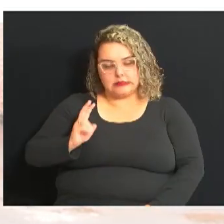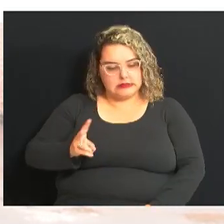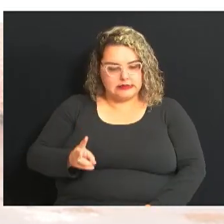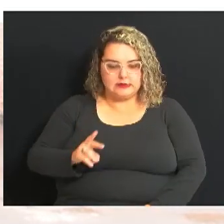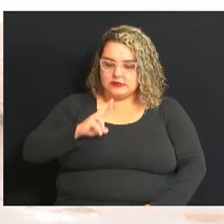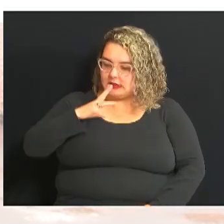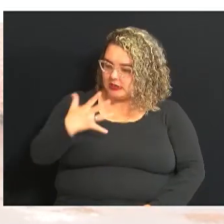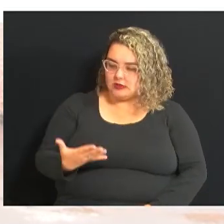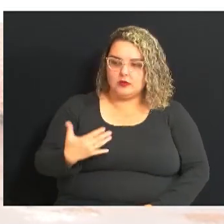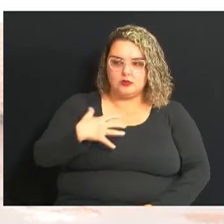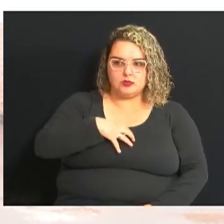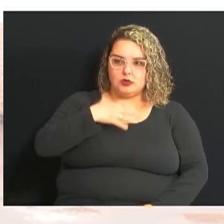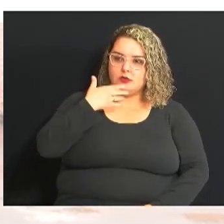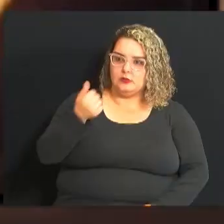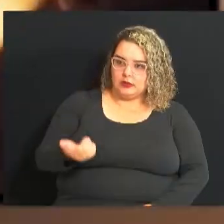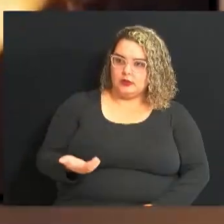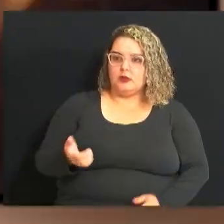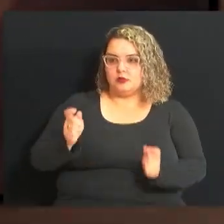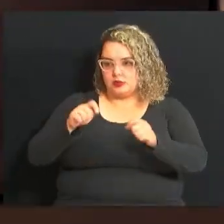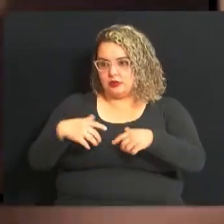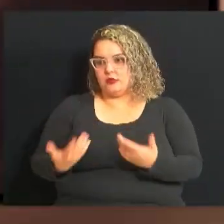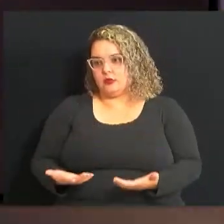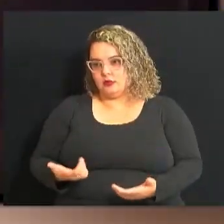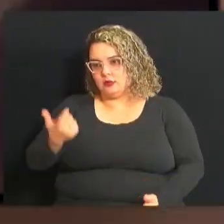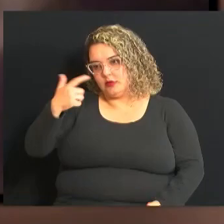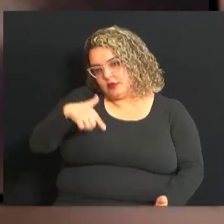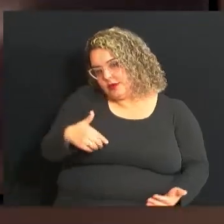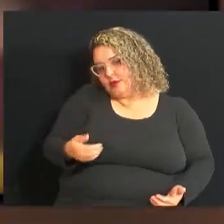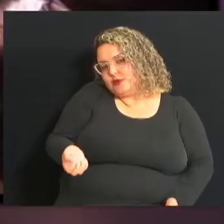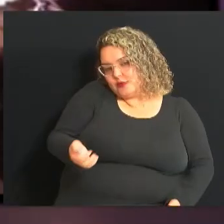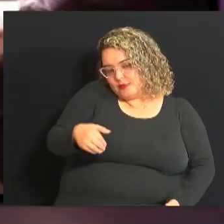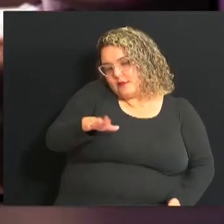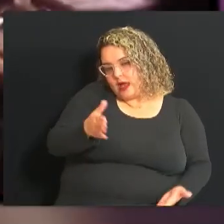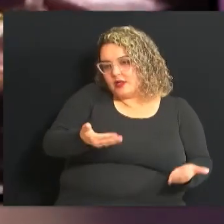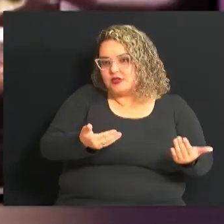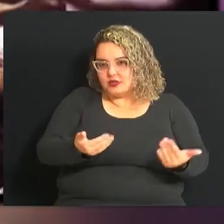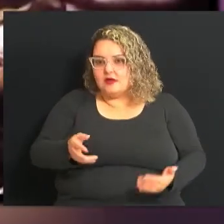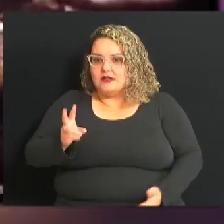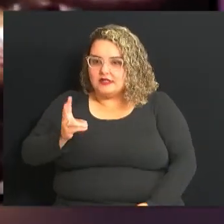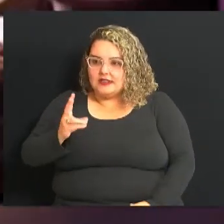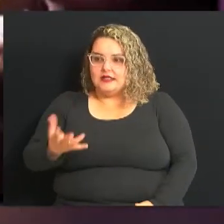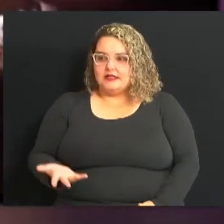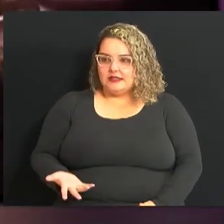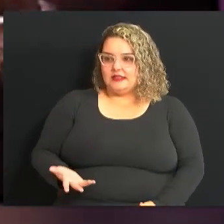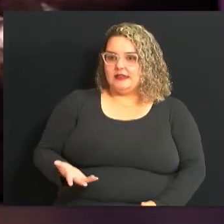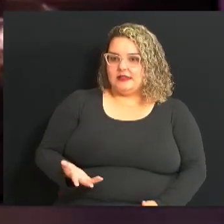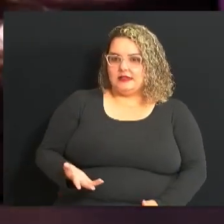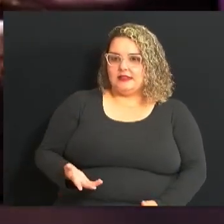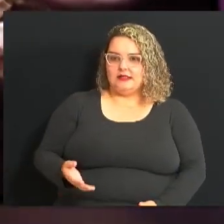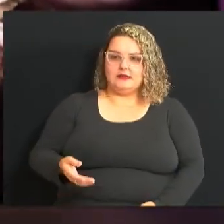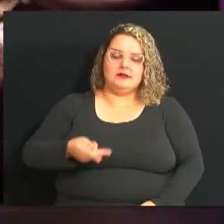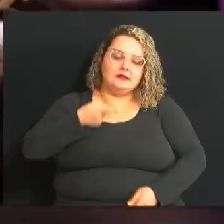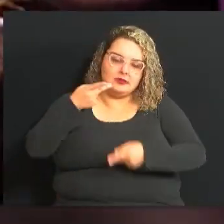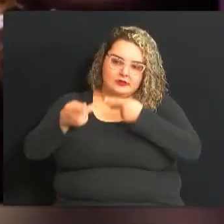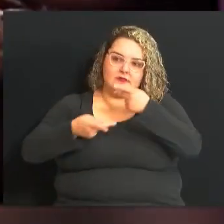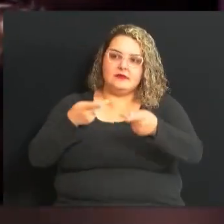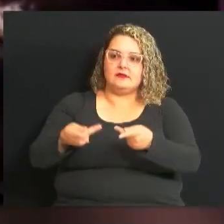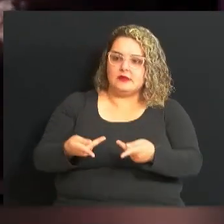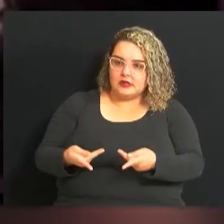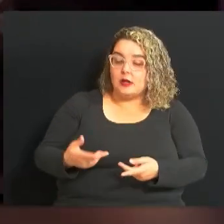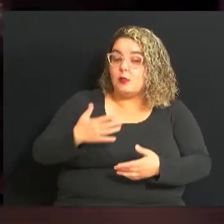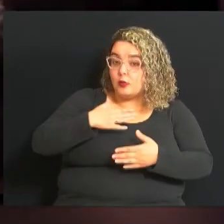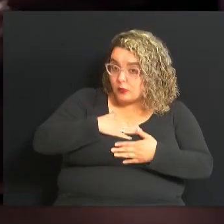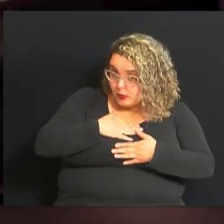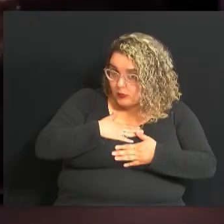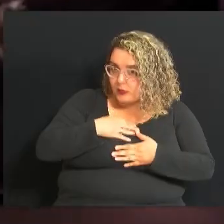possível. É claro, tudo, como eu sou o mais novo de todo mundo, então eu sei que sempre o que falarem, o que vierem é sempre pro meu bem. Hoje em dia eu levo